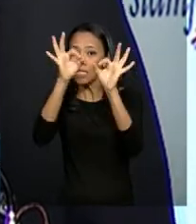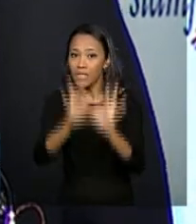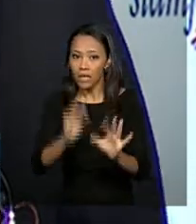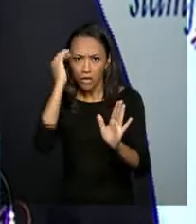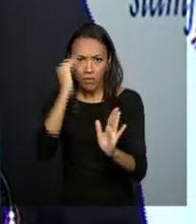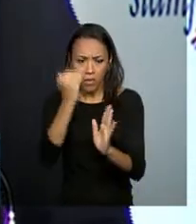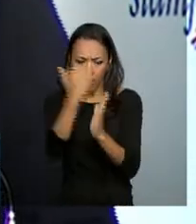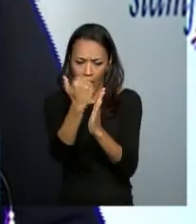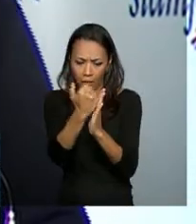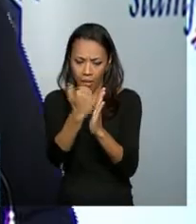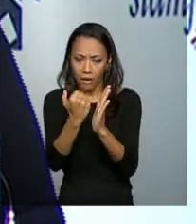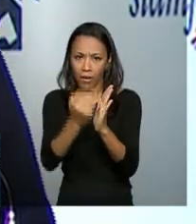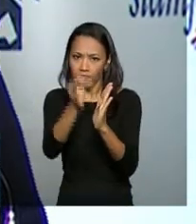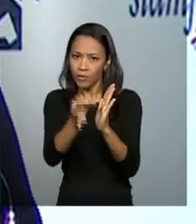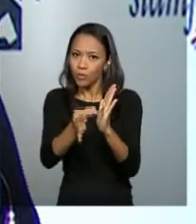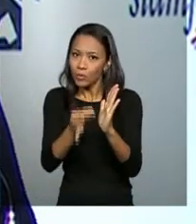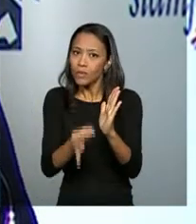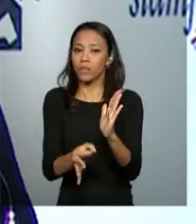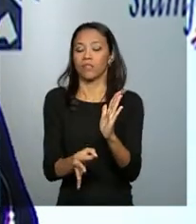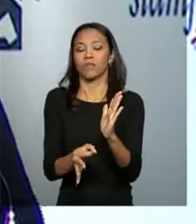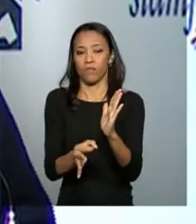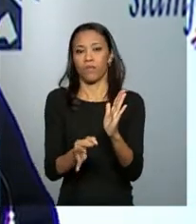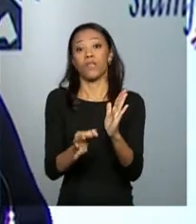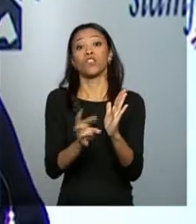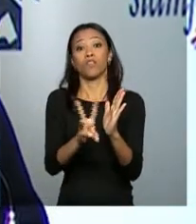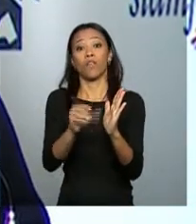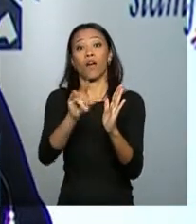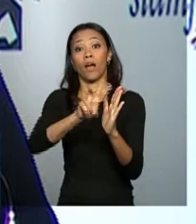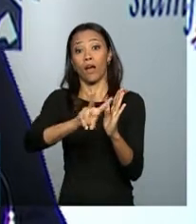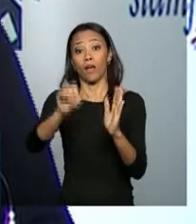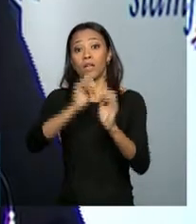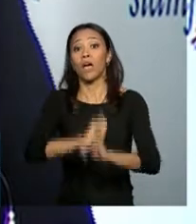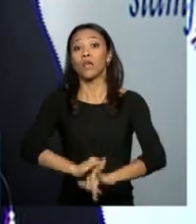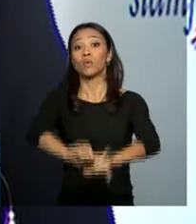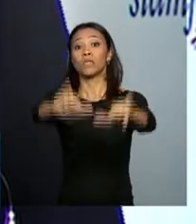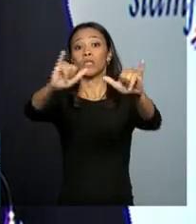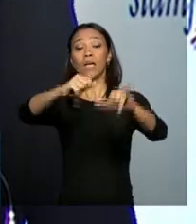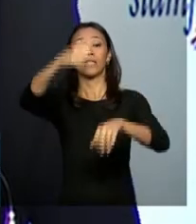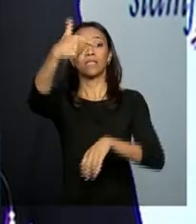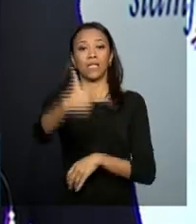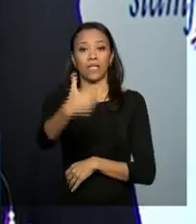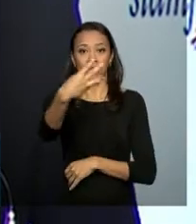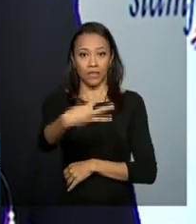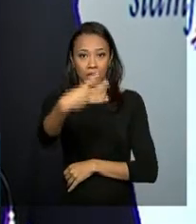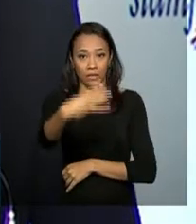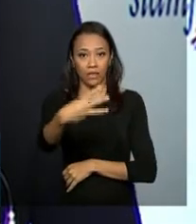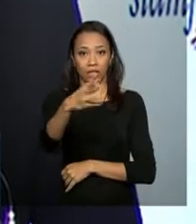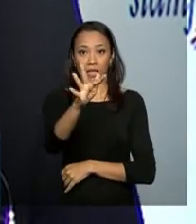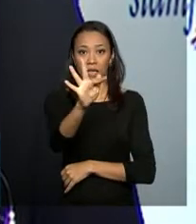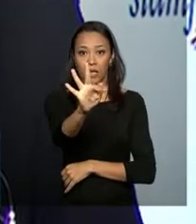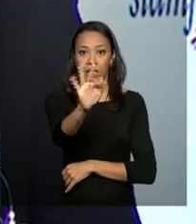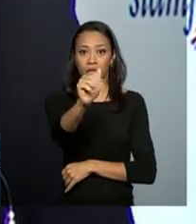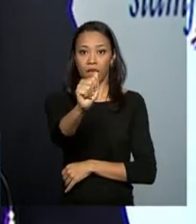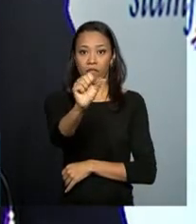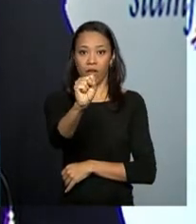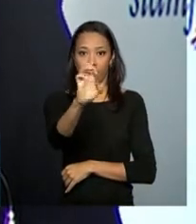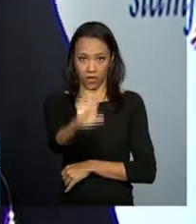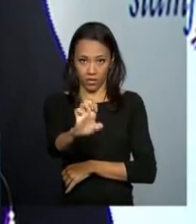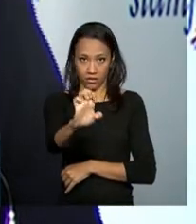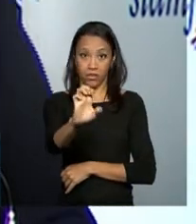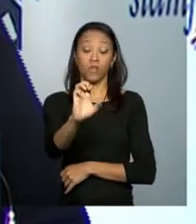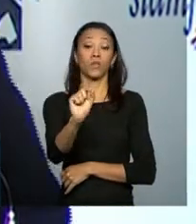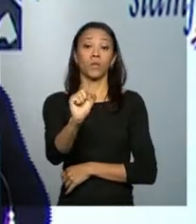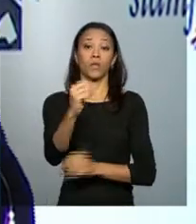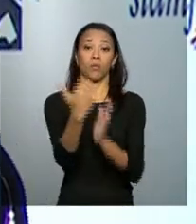anunciar proximamente a terceira fase do programa de aceleração do crescimento. Vamos